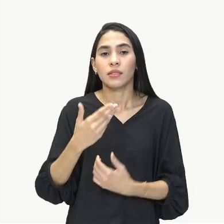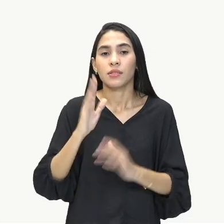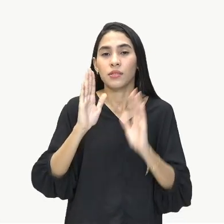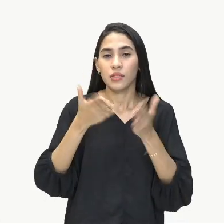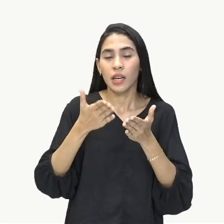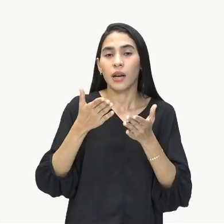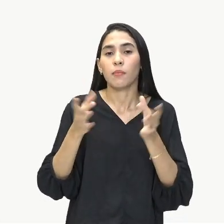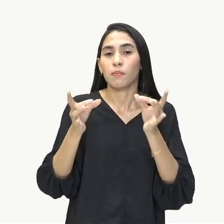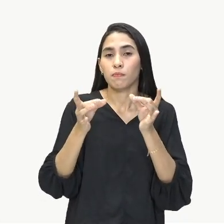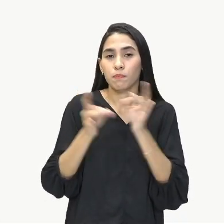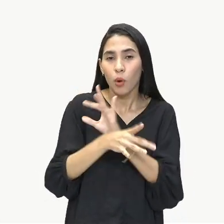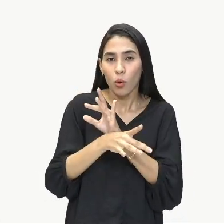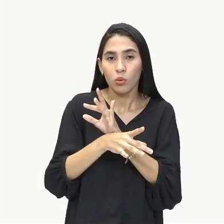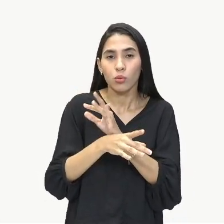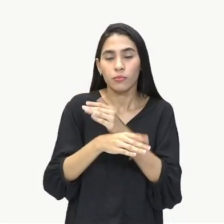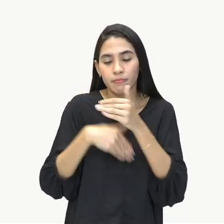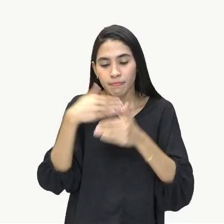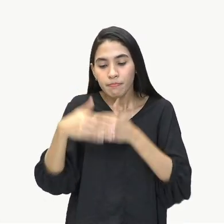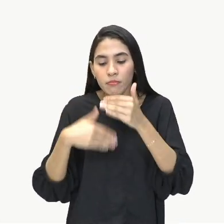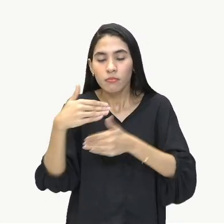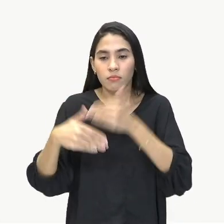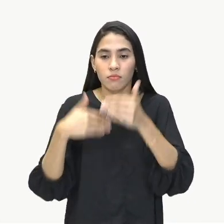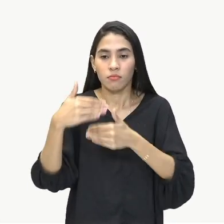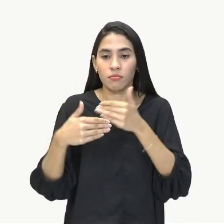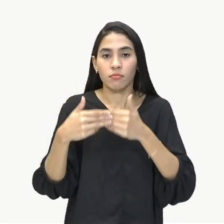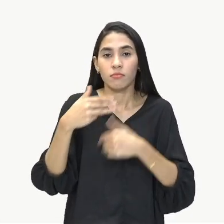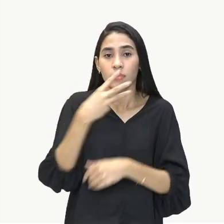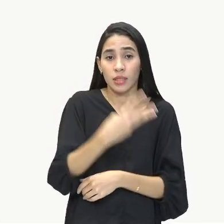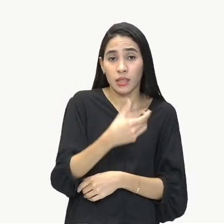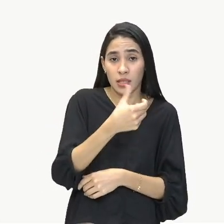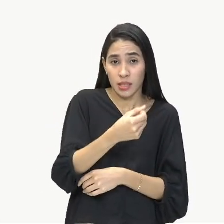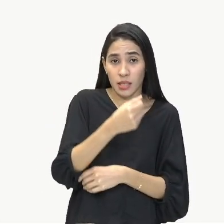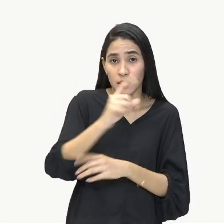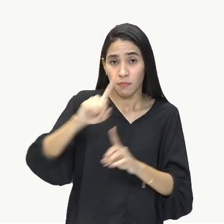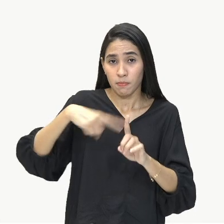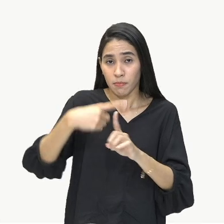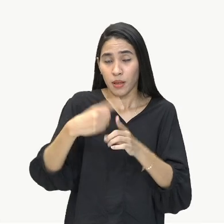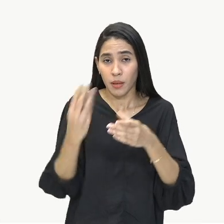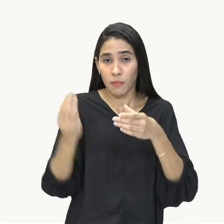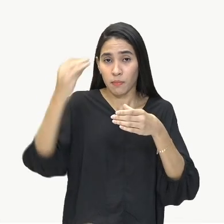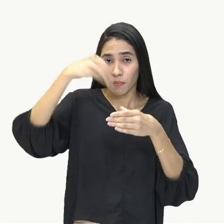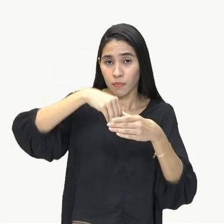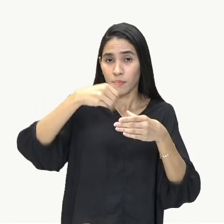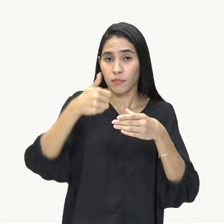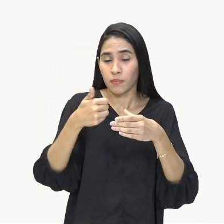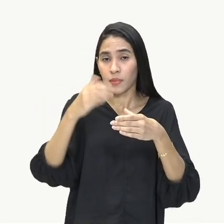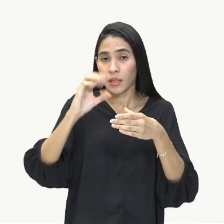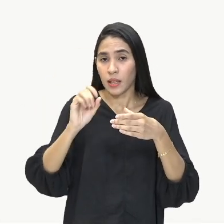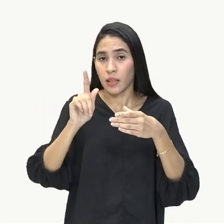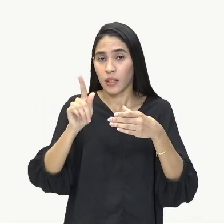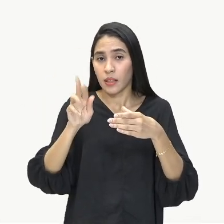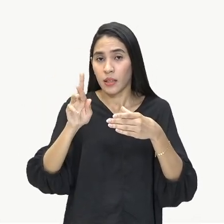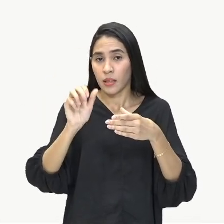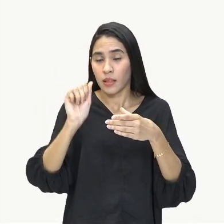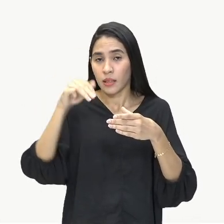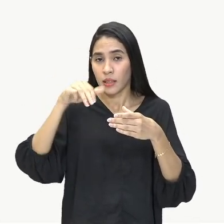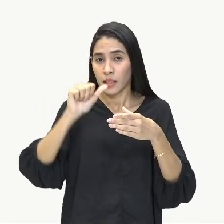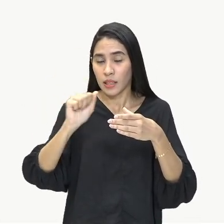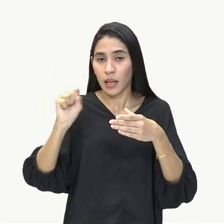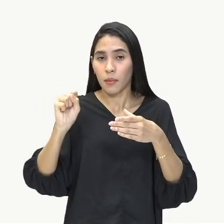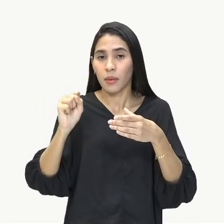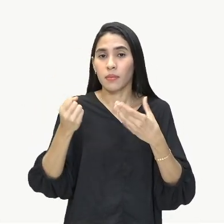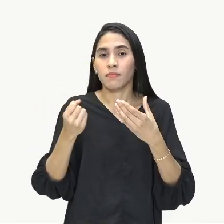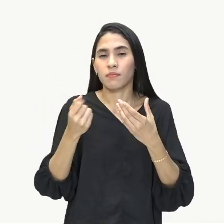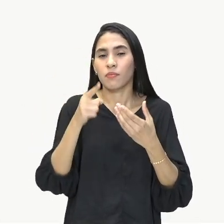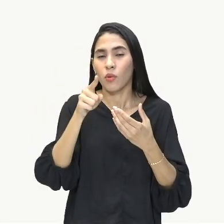já passando, né? Que o coeficiente é 36, você coloca aí, vamos dizer, 10 gramas de sal. E